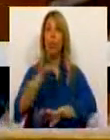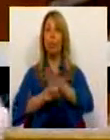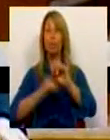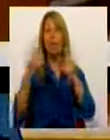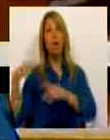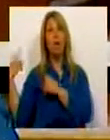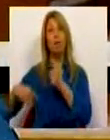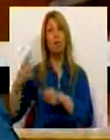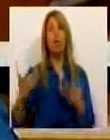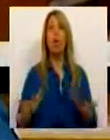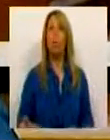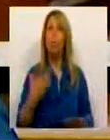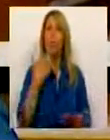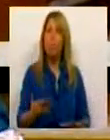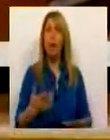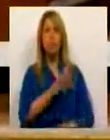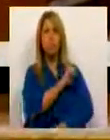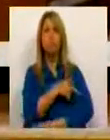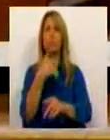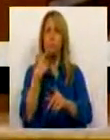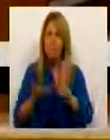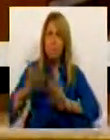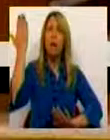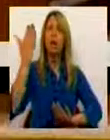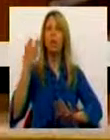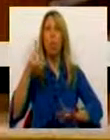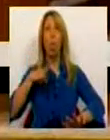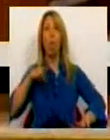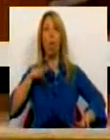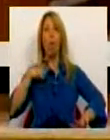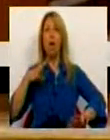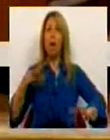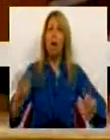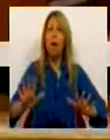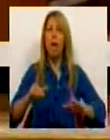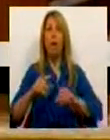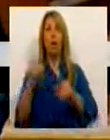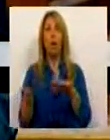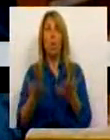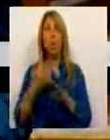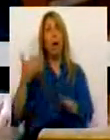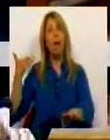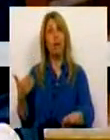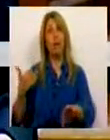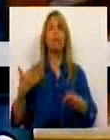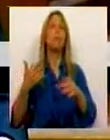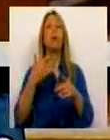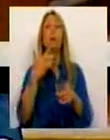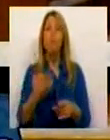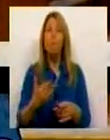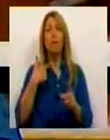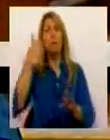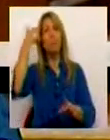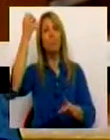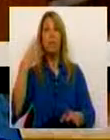presente pede-se que não sejam menos arrojadas ou mais temerosas do que os seus antecessores. Pede-se que interpretem adequadamente